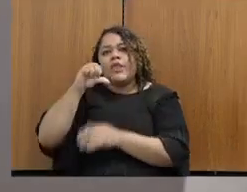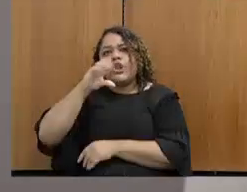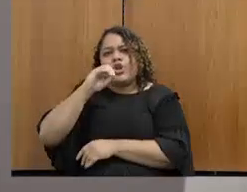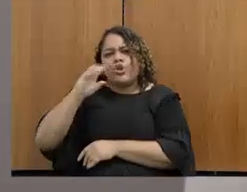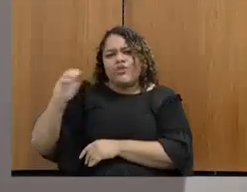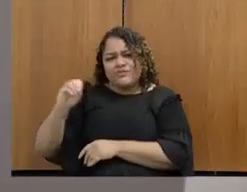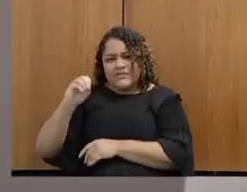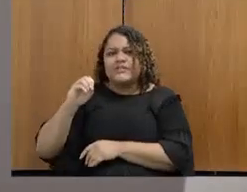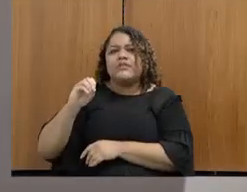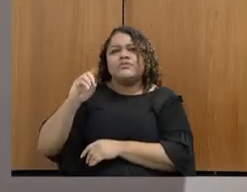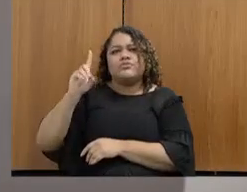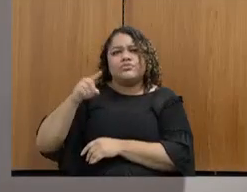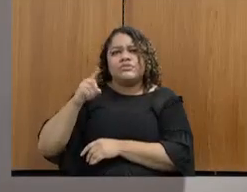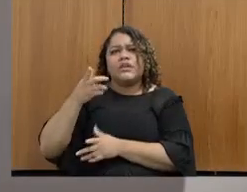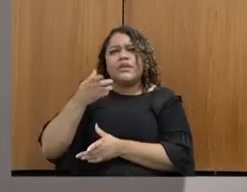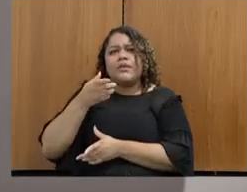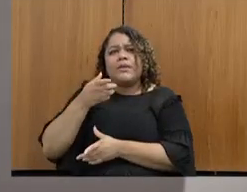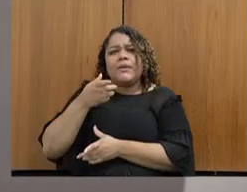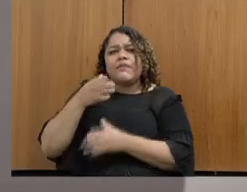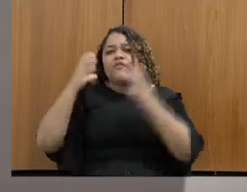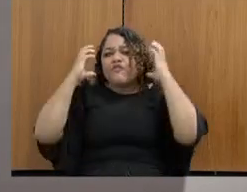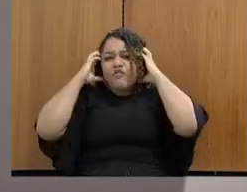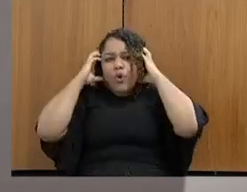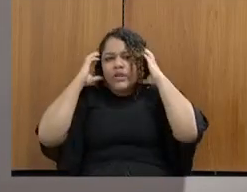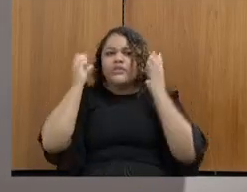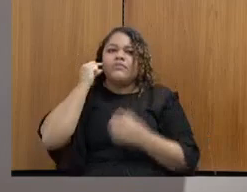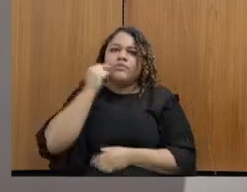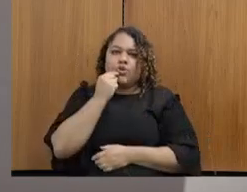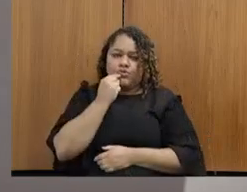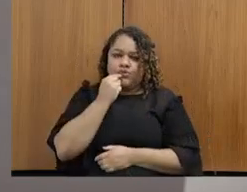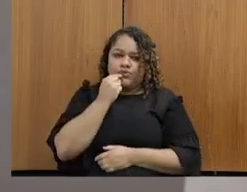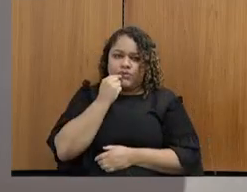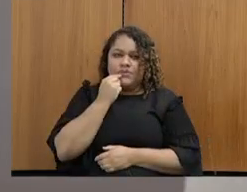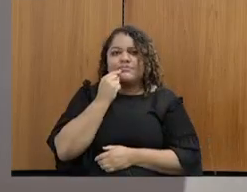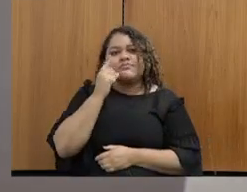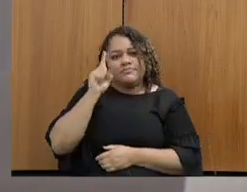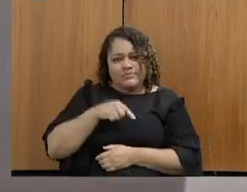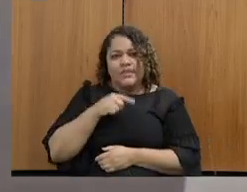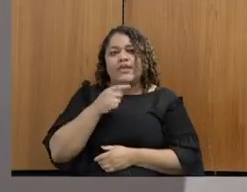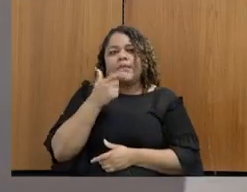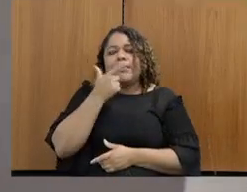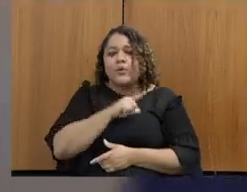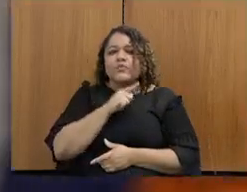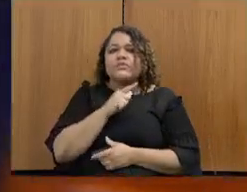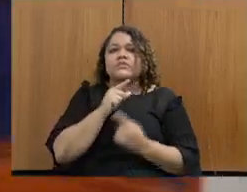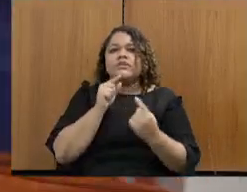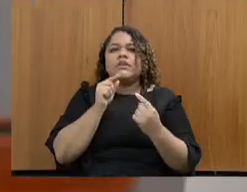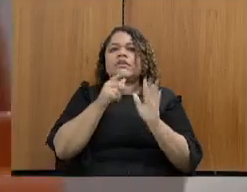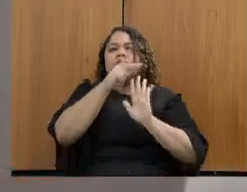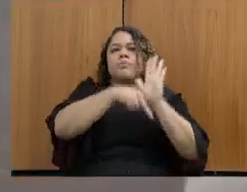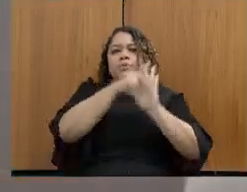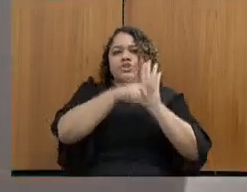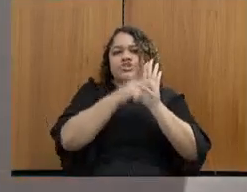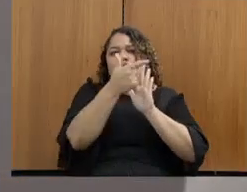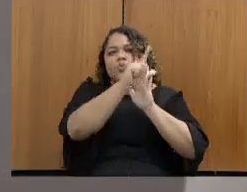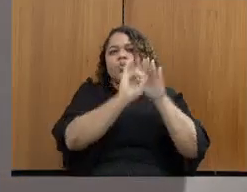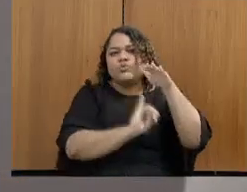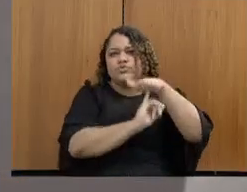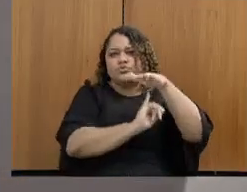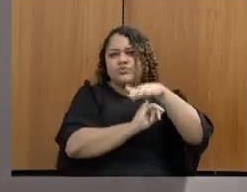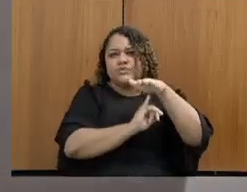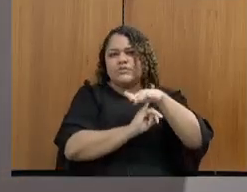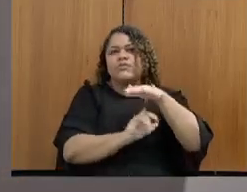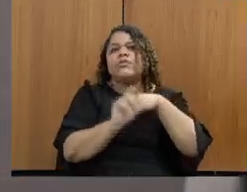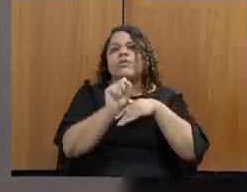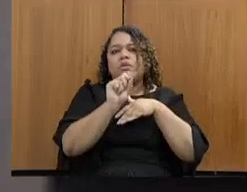curto espaço de tempo a implementação efetiva de um outro projeto instrucional que é é